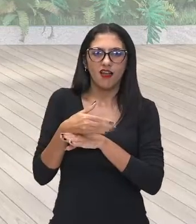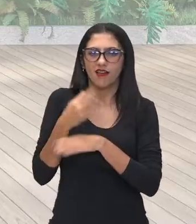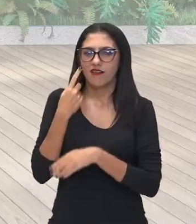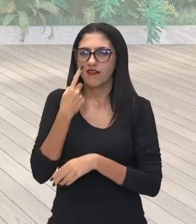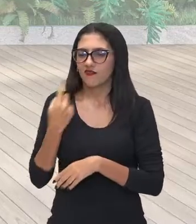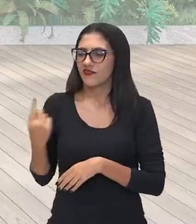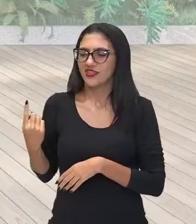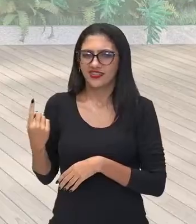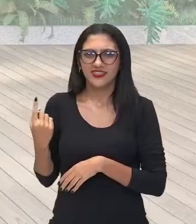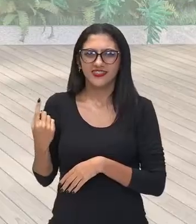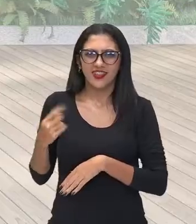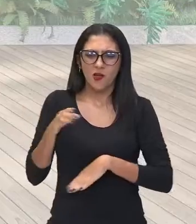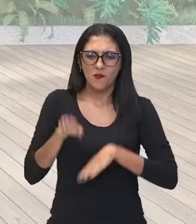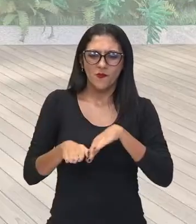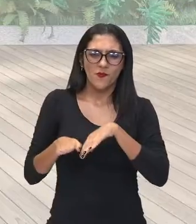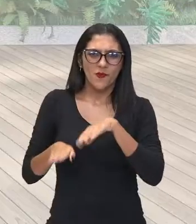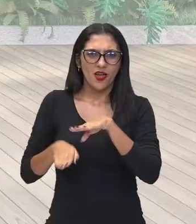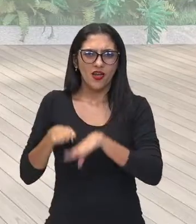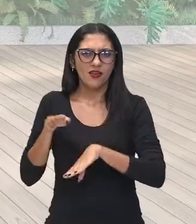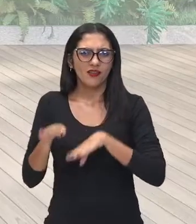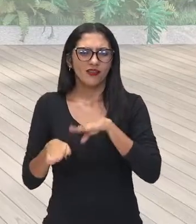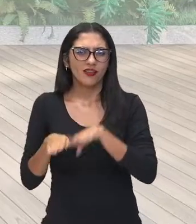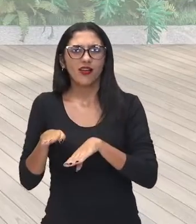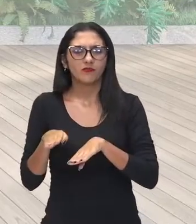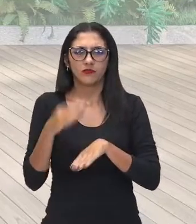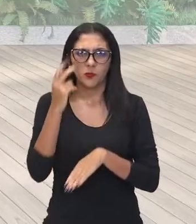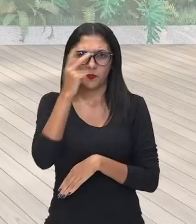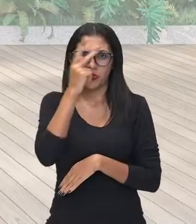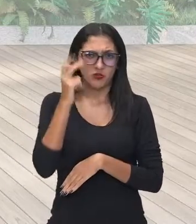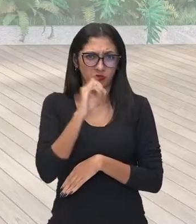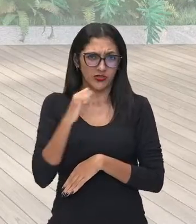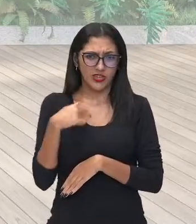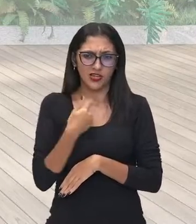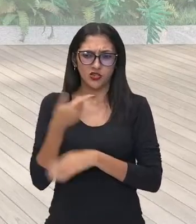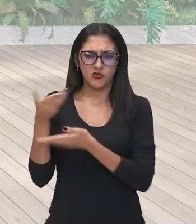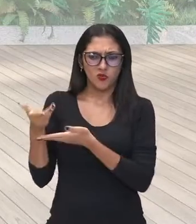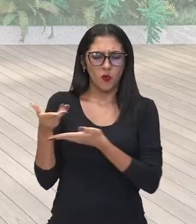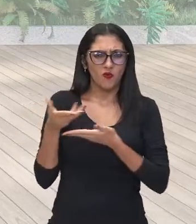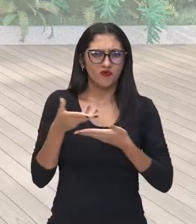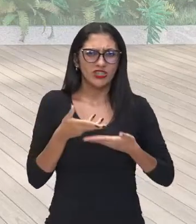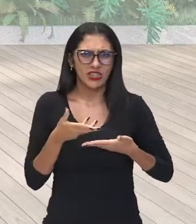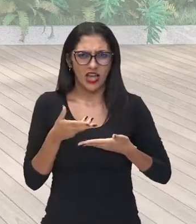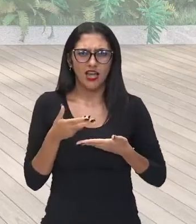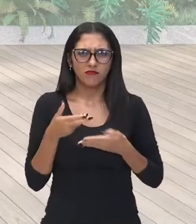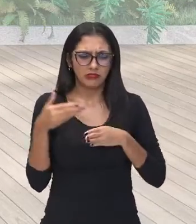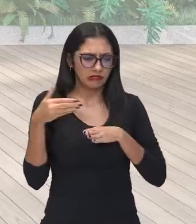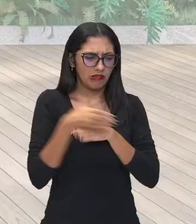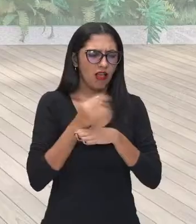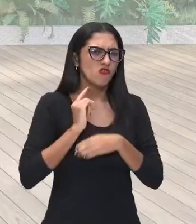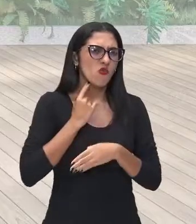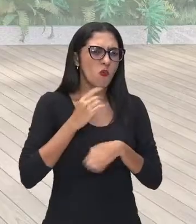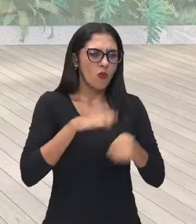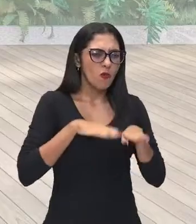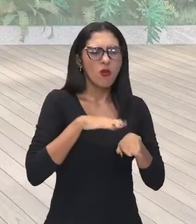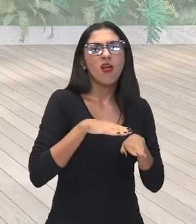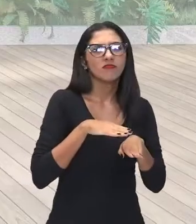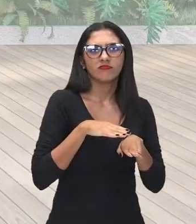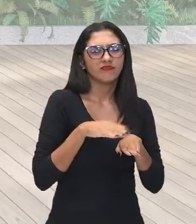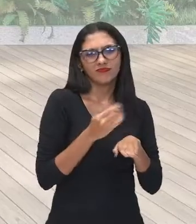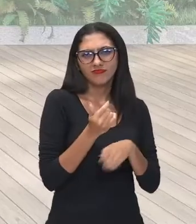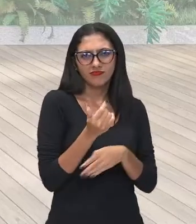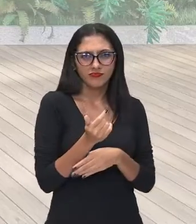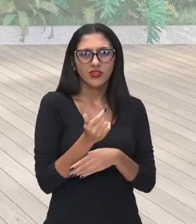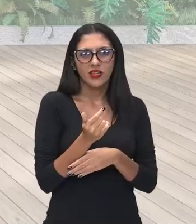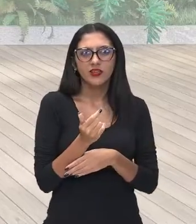aqui. Né? O nosso convidado não vai fazer isso com a gente. Então, alguém que entrou e não quis ser notado, mas